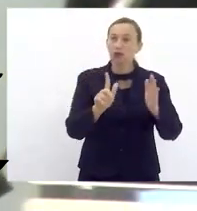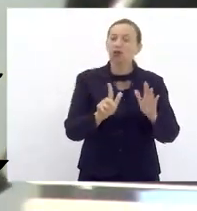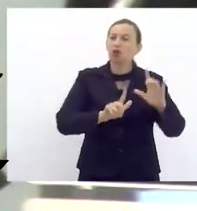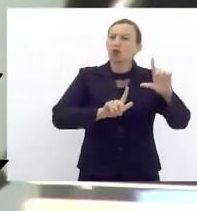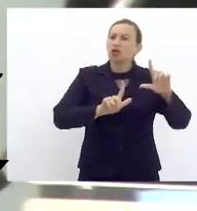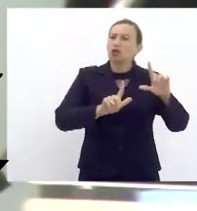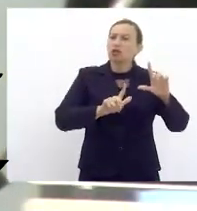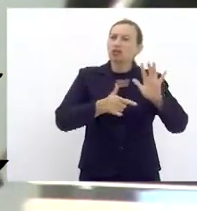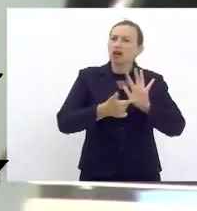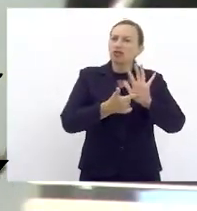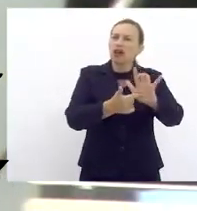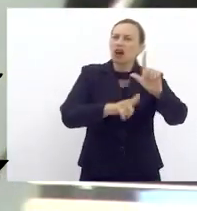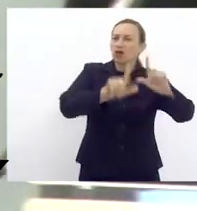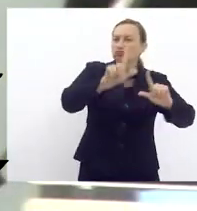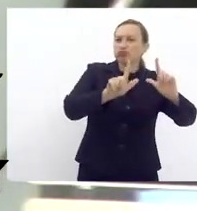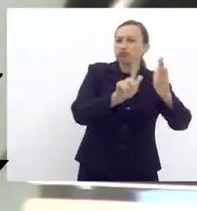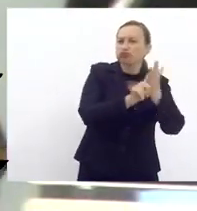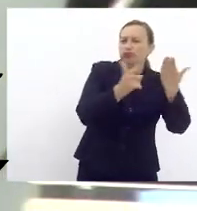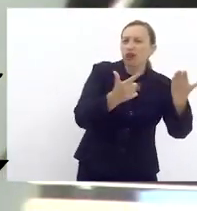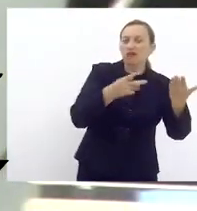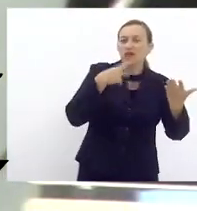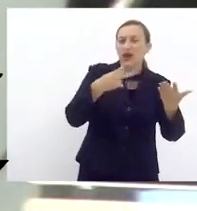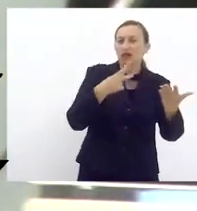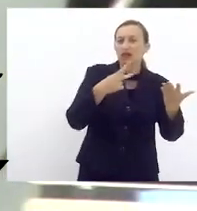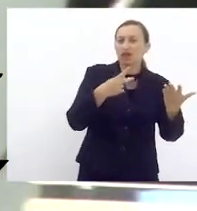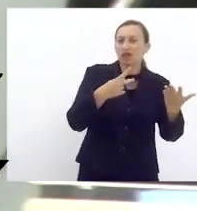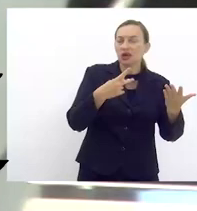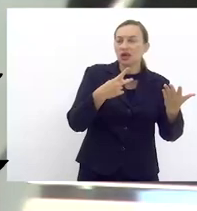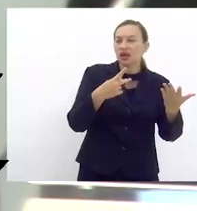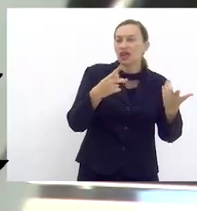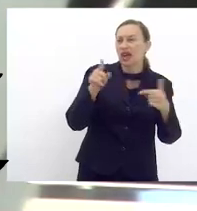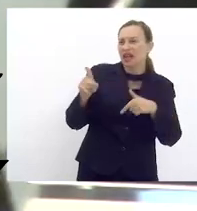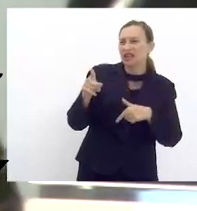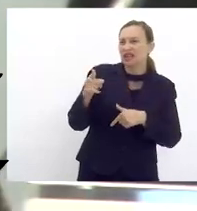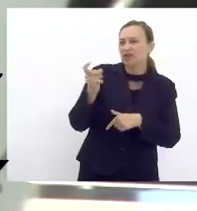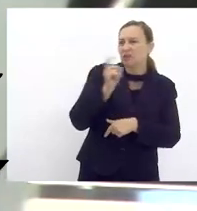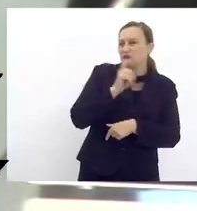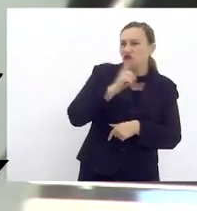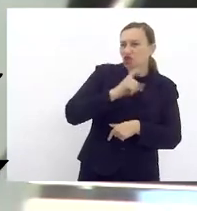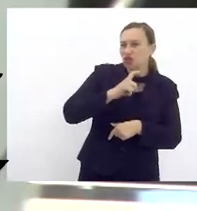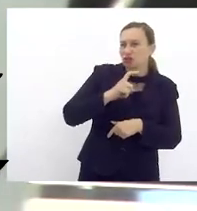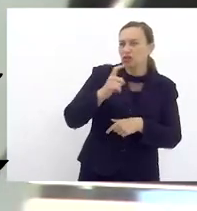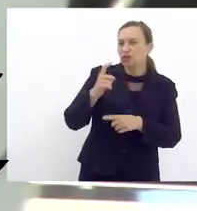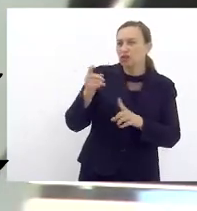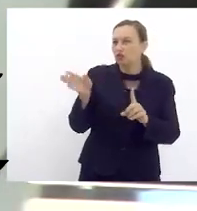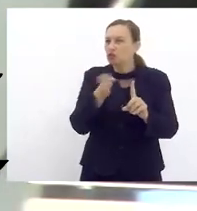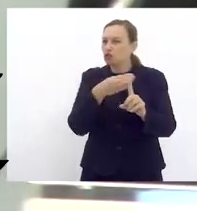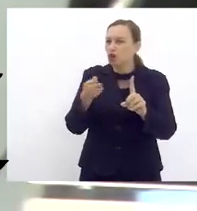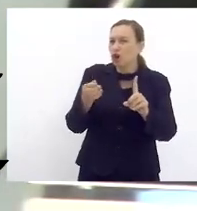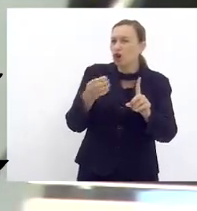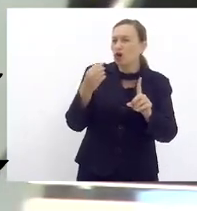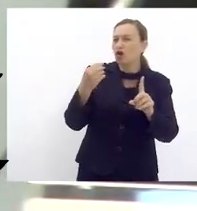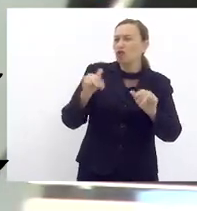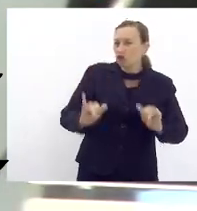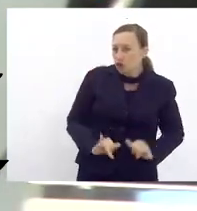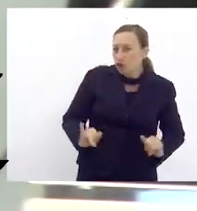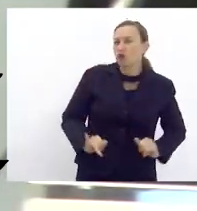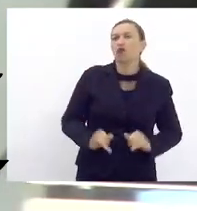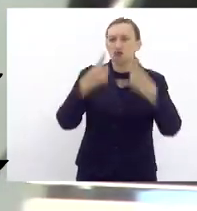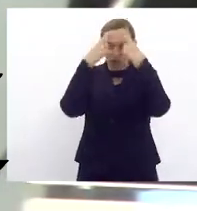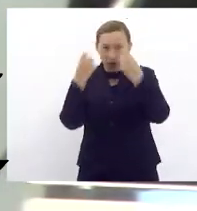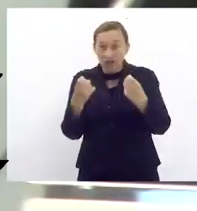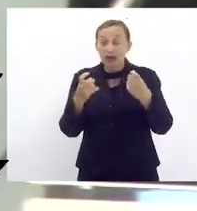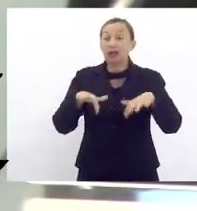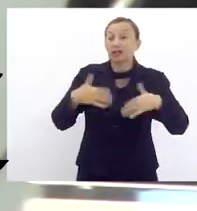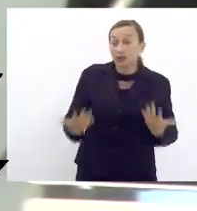tava com olho roxo com a cabeça remendado e é como se ela tivesse mentindo que ela foi agredida então assim se a mídia do modo geral a gente tem que fazer